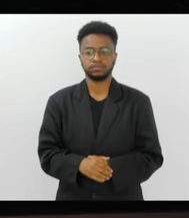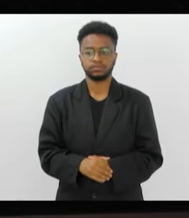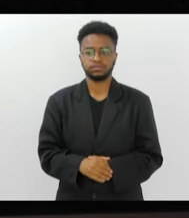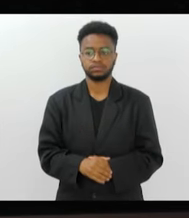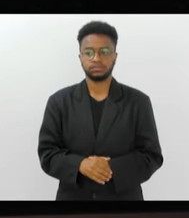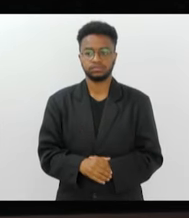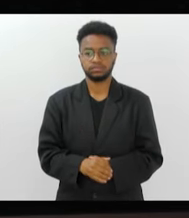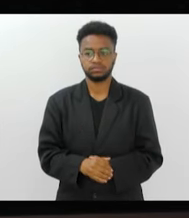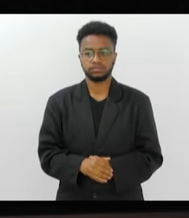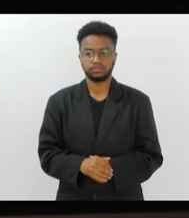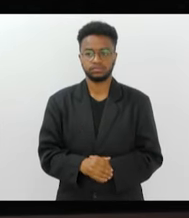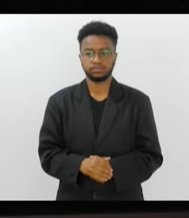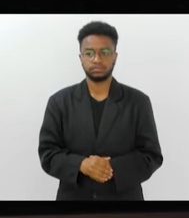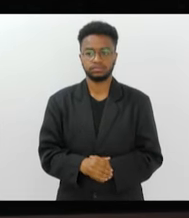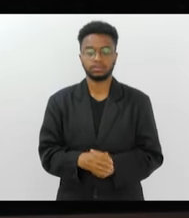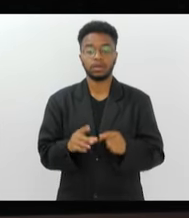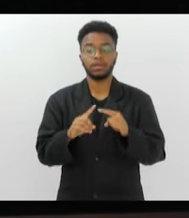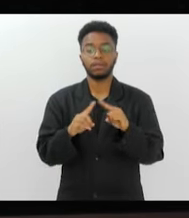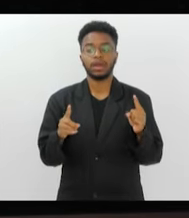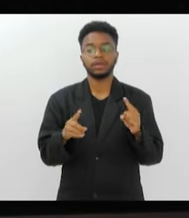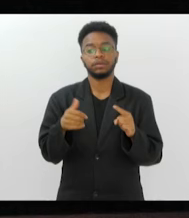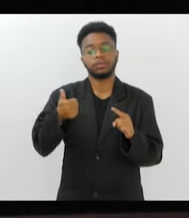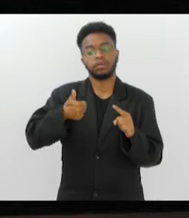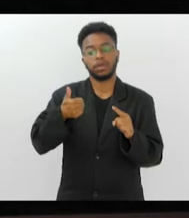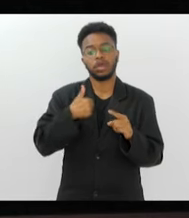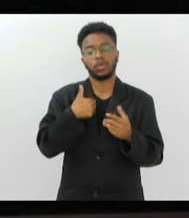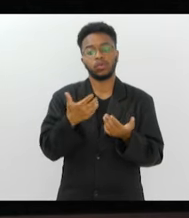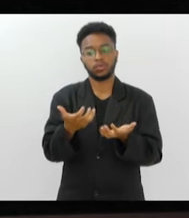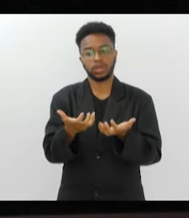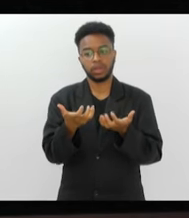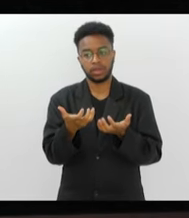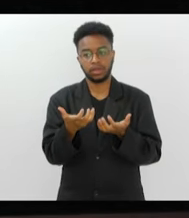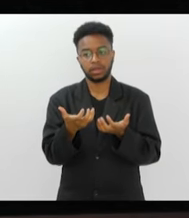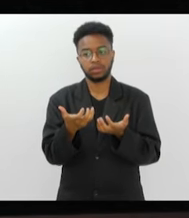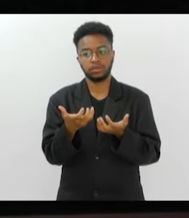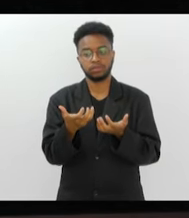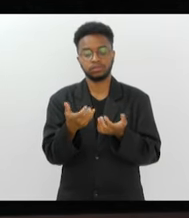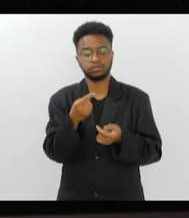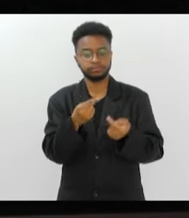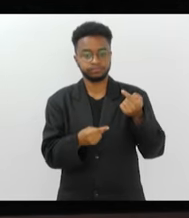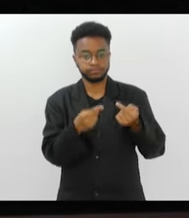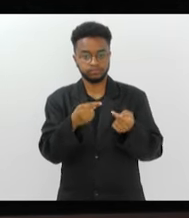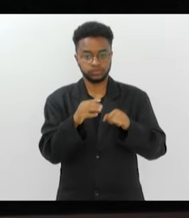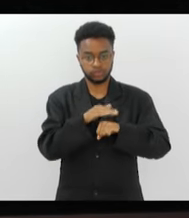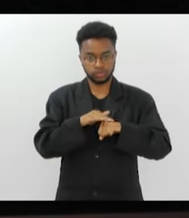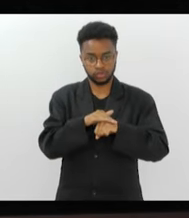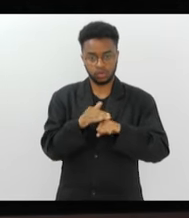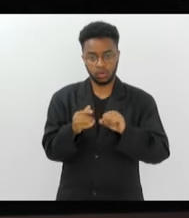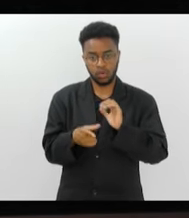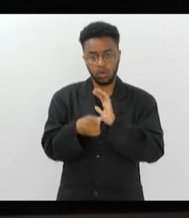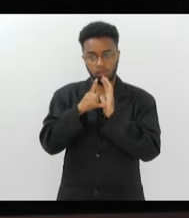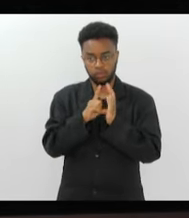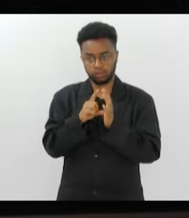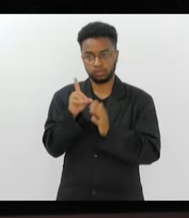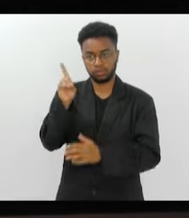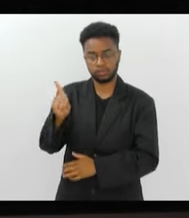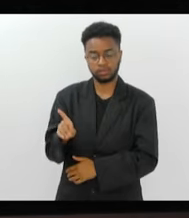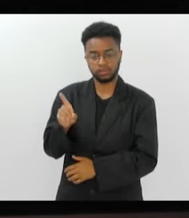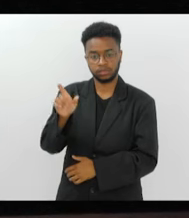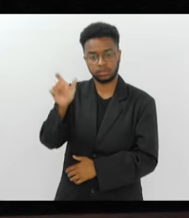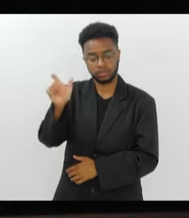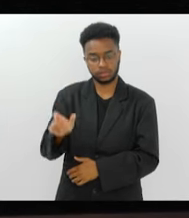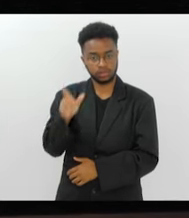inicial, mas eu queria, antes de fazê-lo, eu queria adentrar ao diálogo que estava sendo estabelecido aqui pelo deputado Luiz